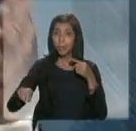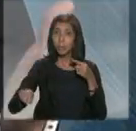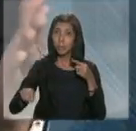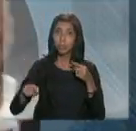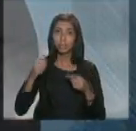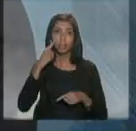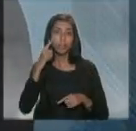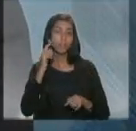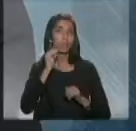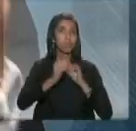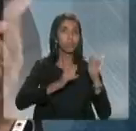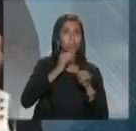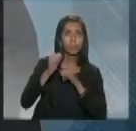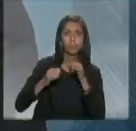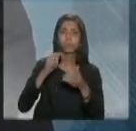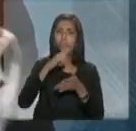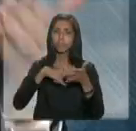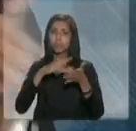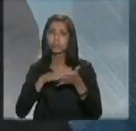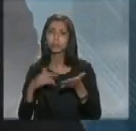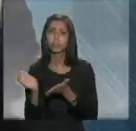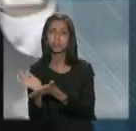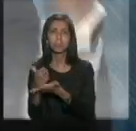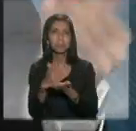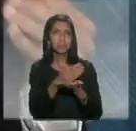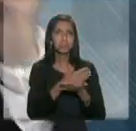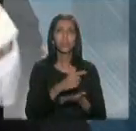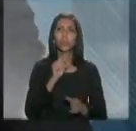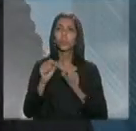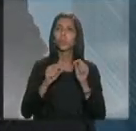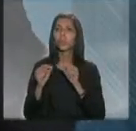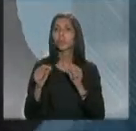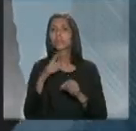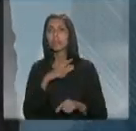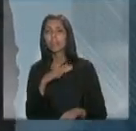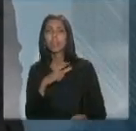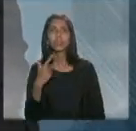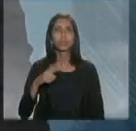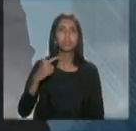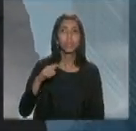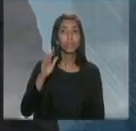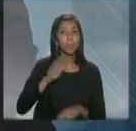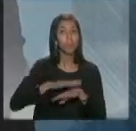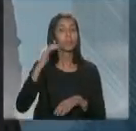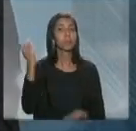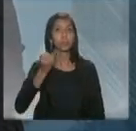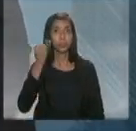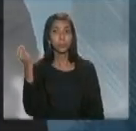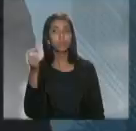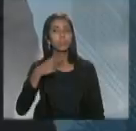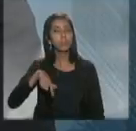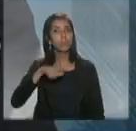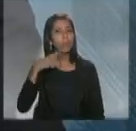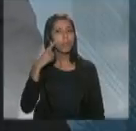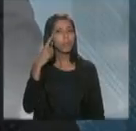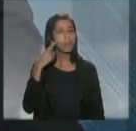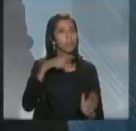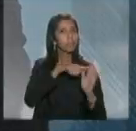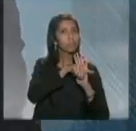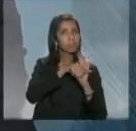semana para obter nas informações de receita, de arrecadação, do que caiu de arrecadação, que é o mais importante para eles